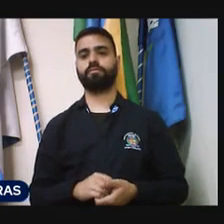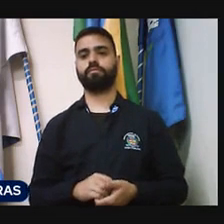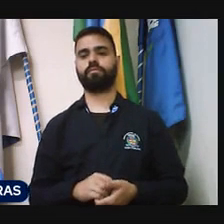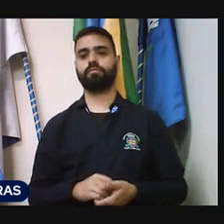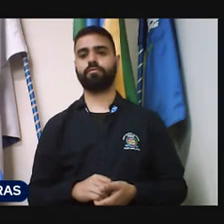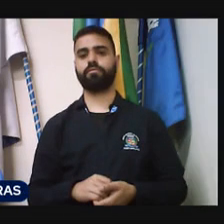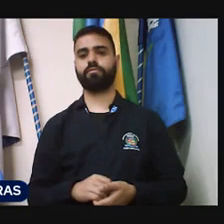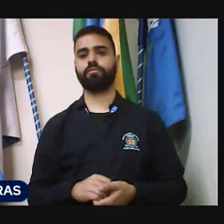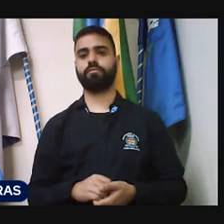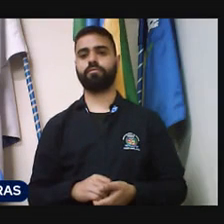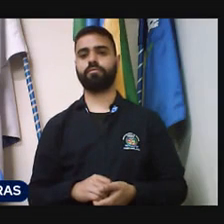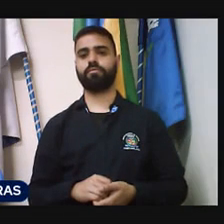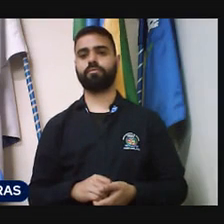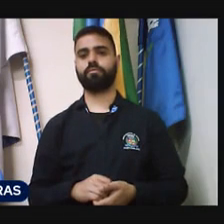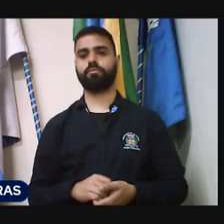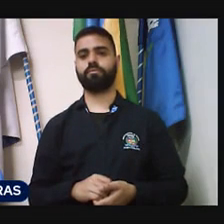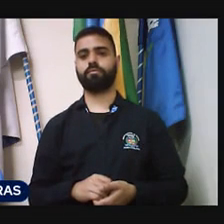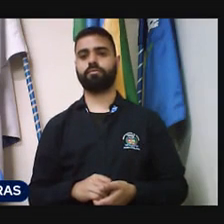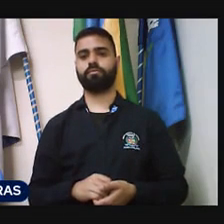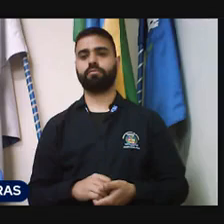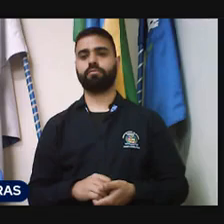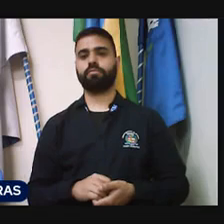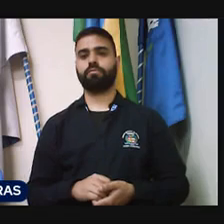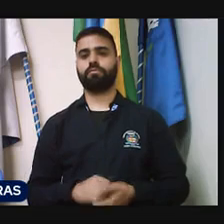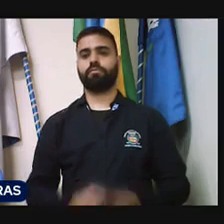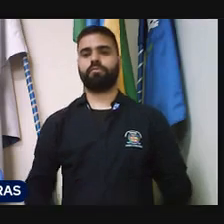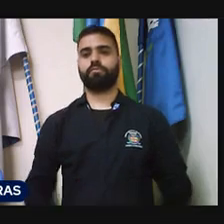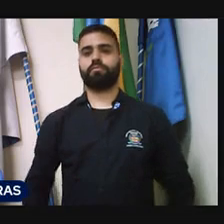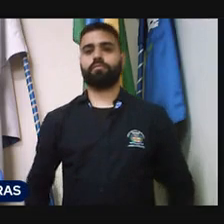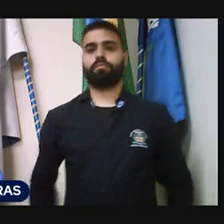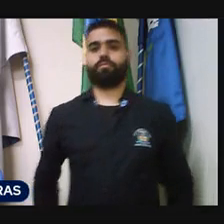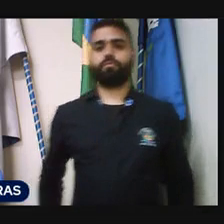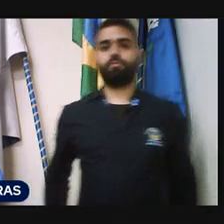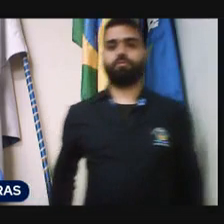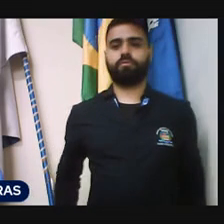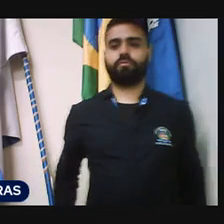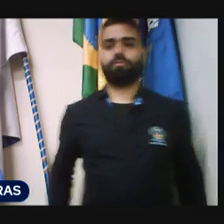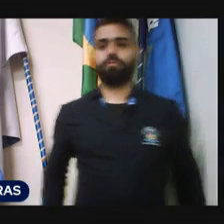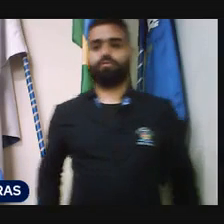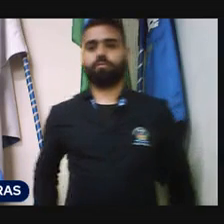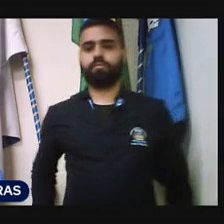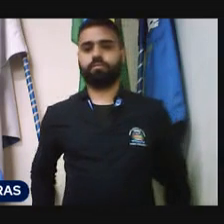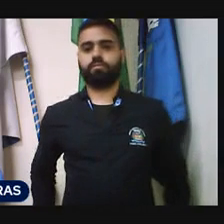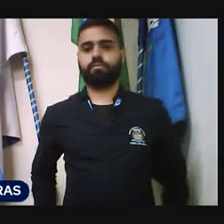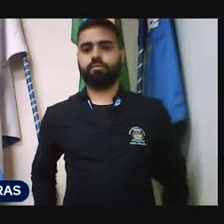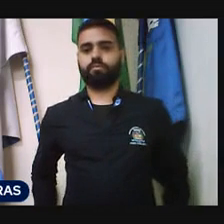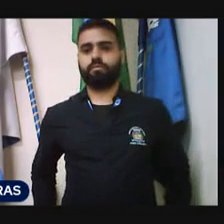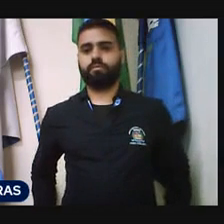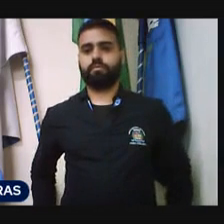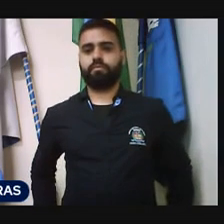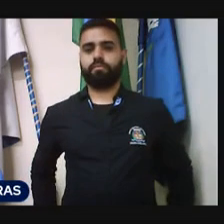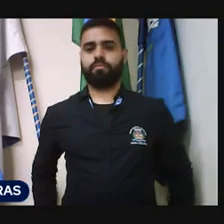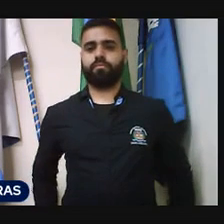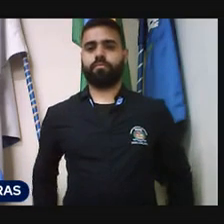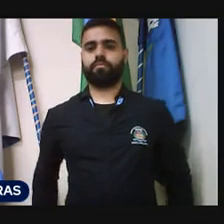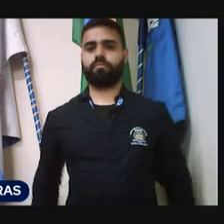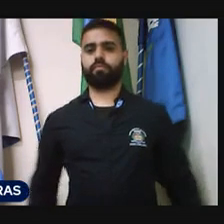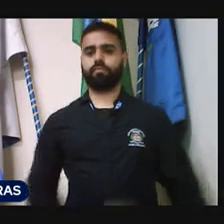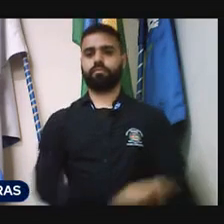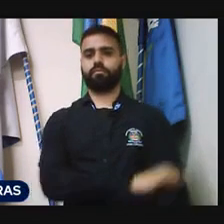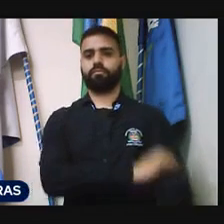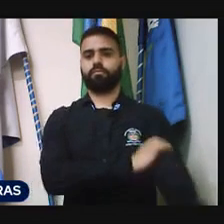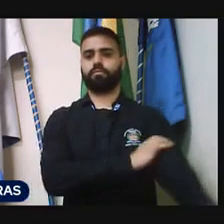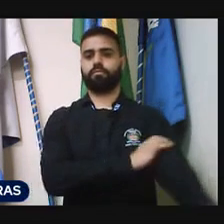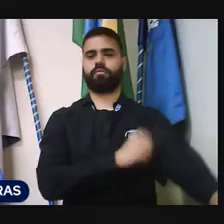o gerador ranking Boa noite presidente' colegas Presidente Mário